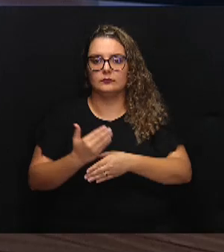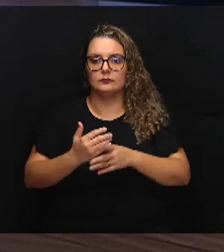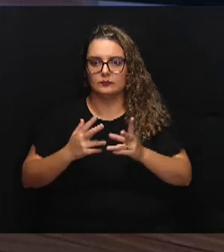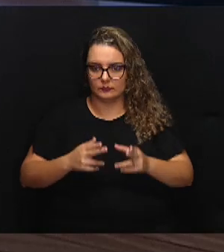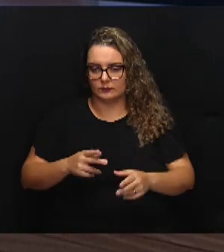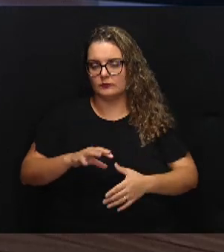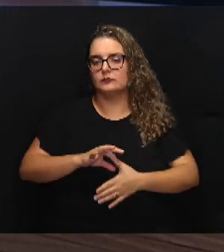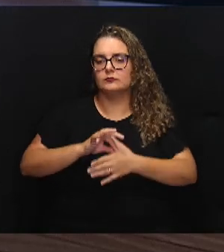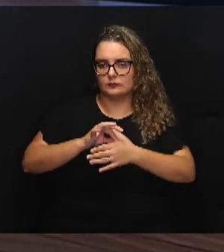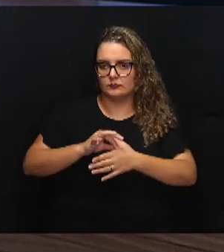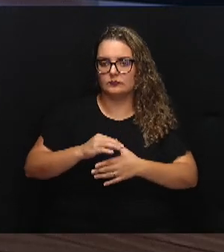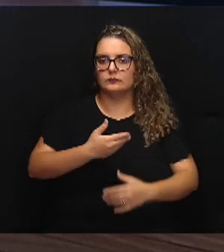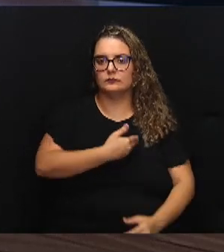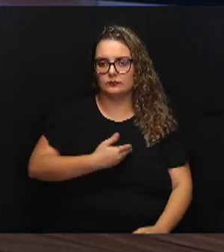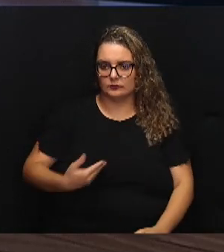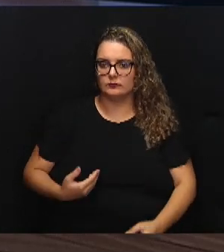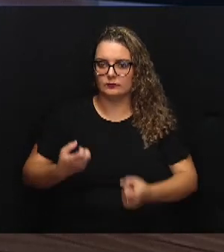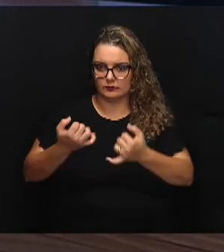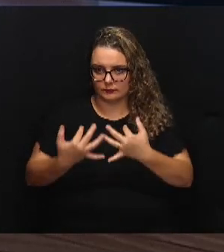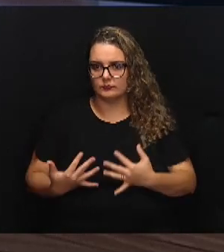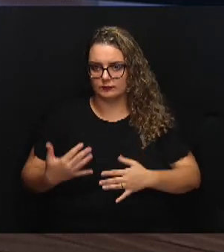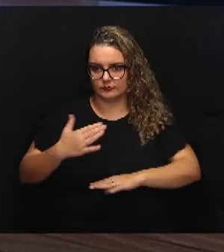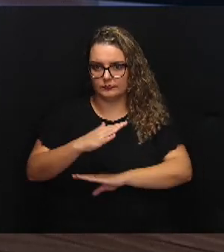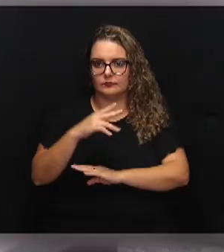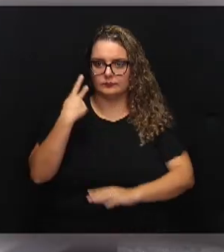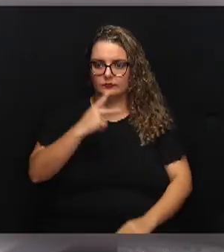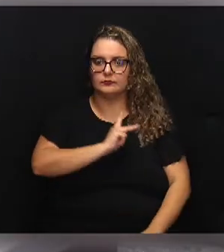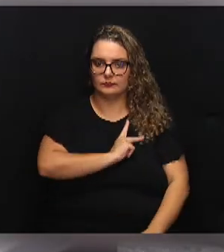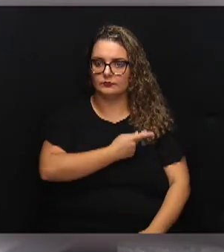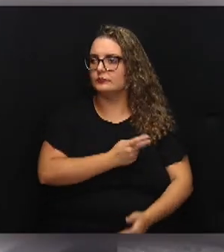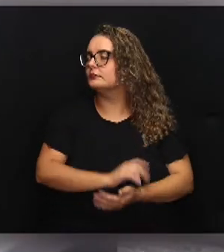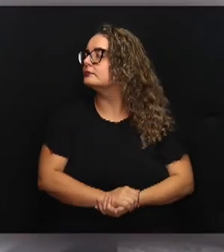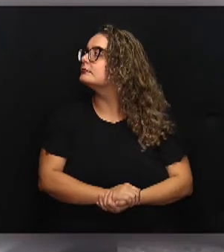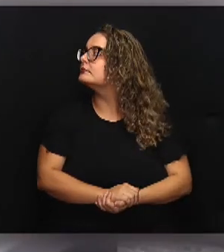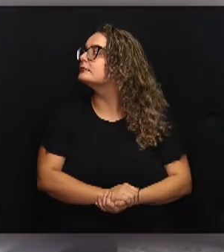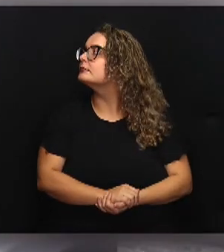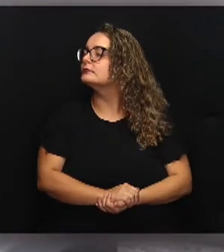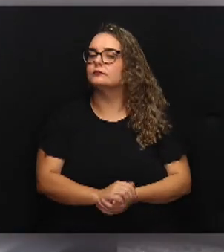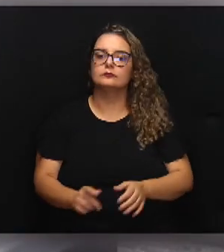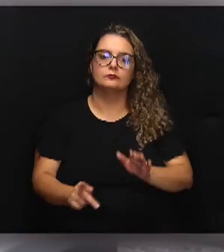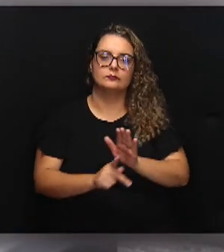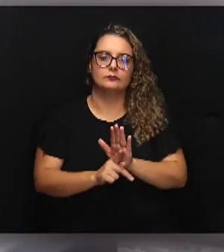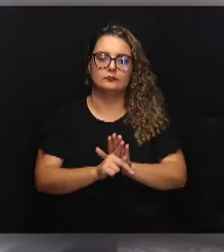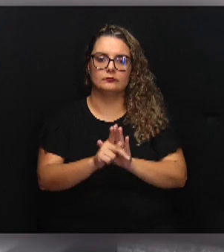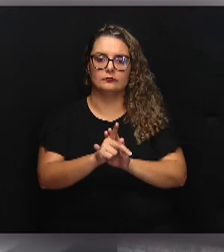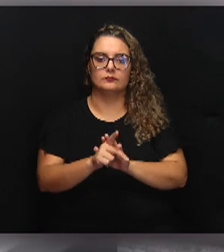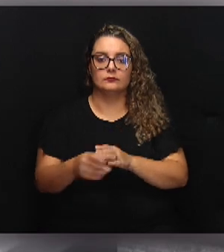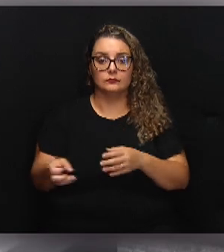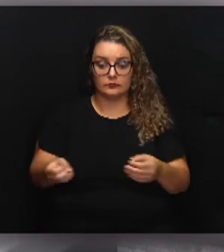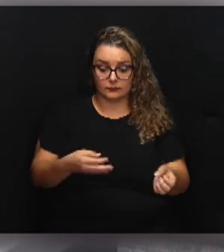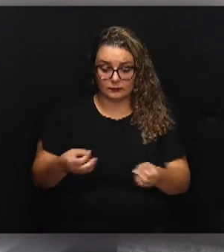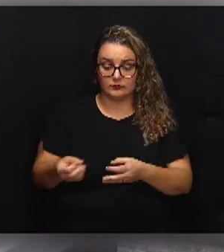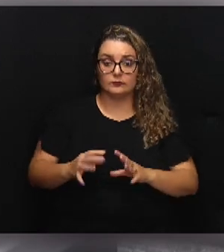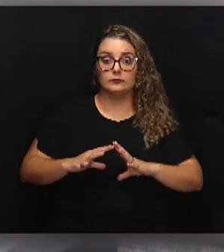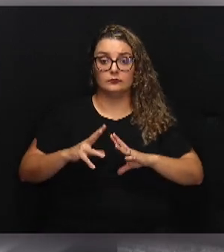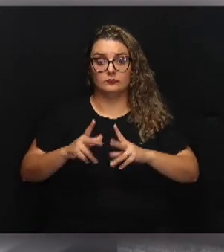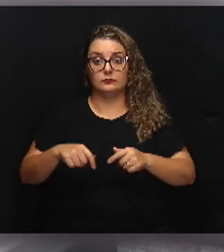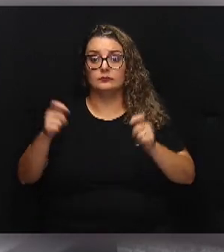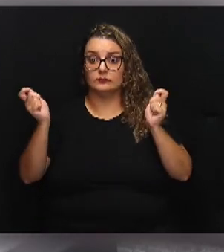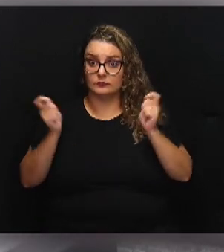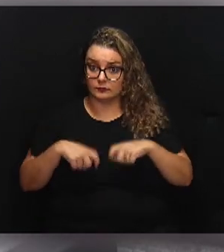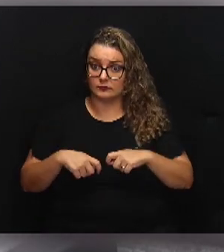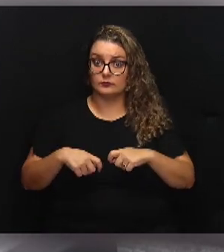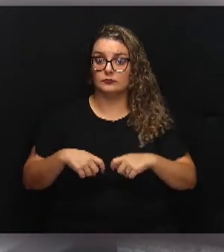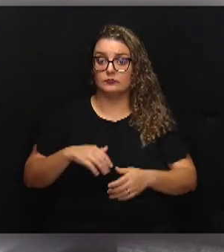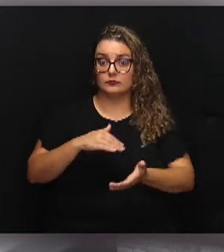o líder de governo na Câmara, o vereador Paulo Haddad. Ele é um projeto que ele atualiza, né, toda a competência